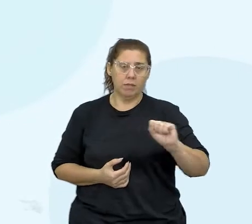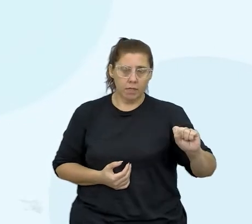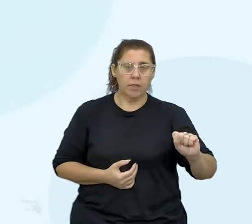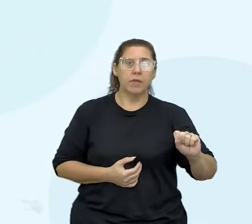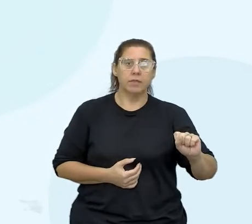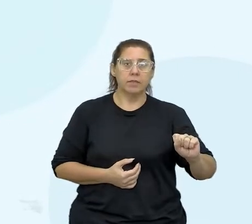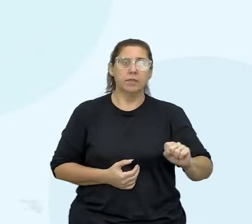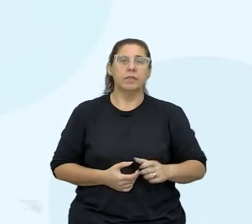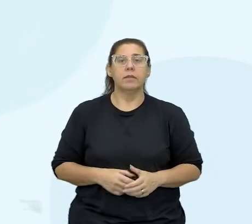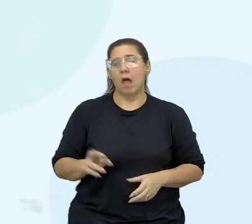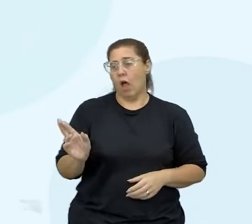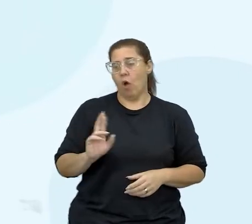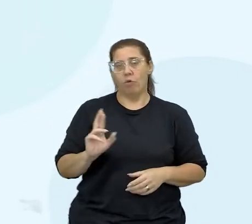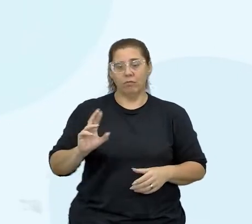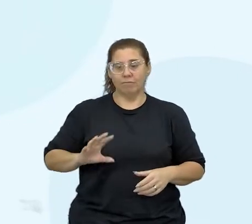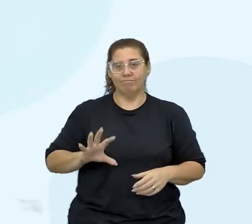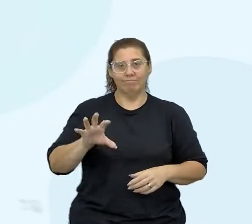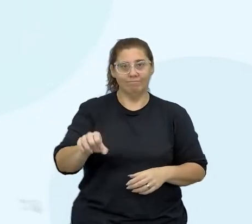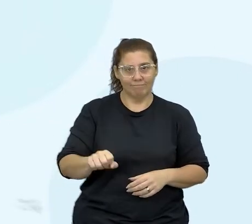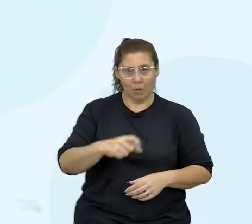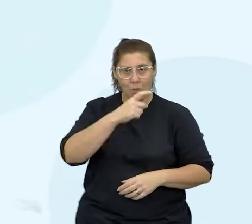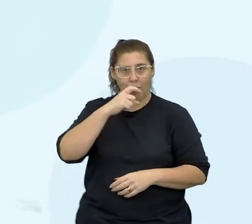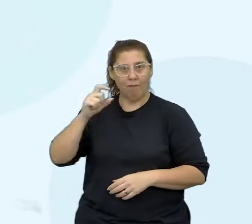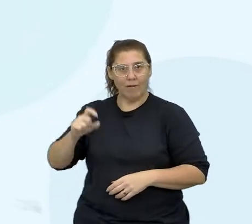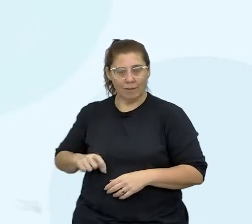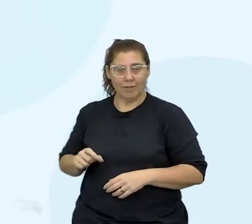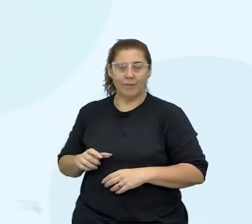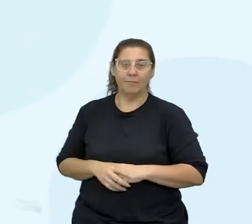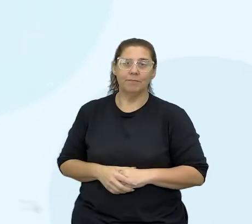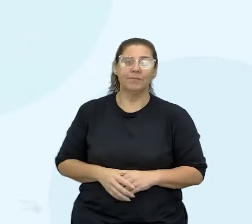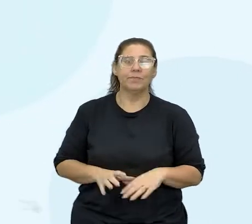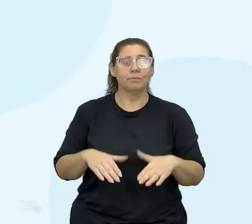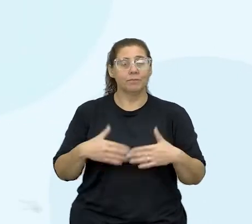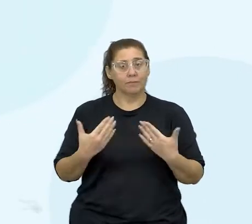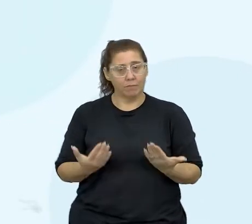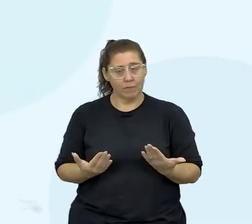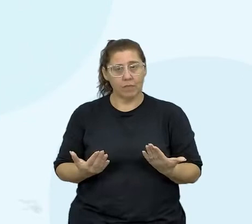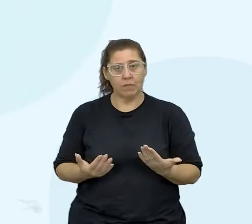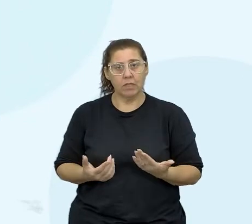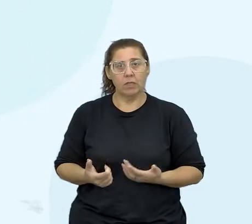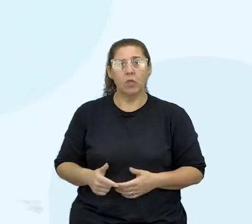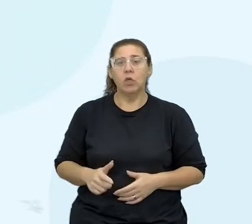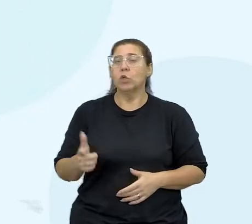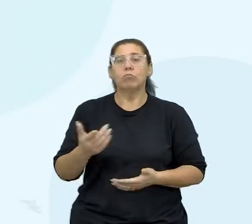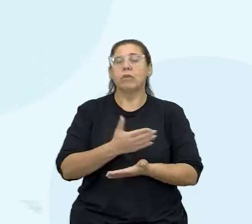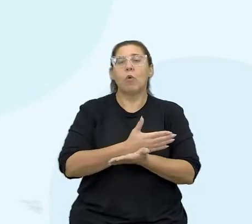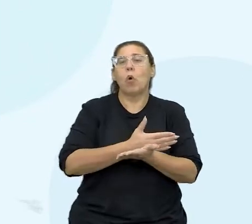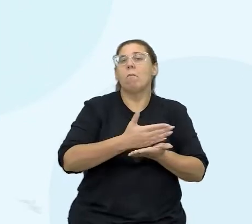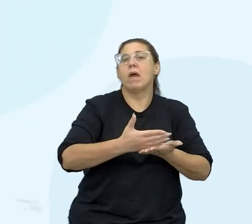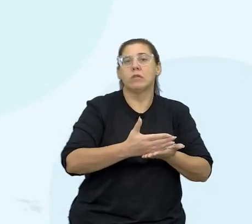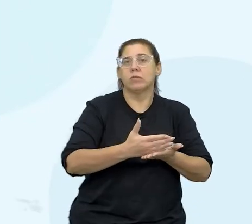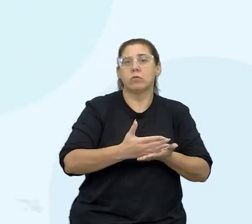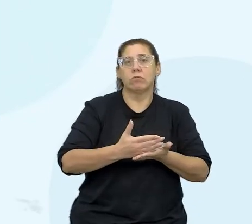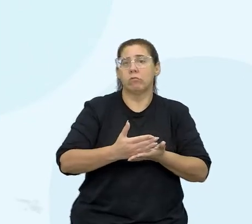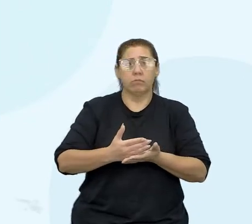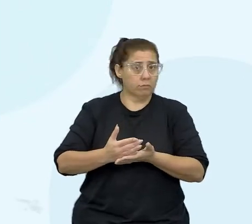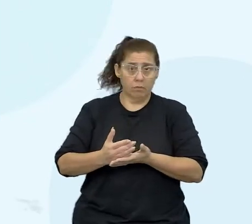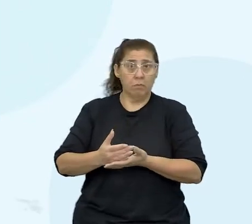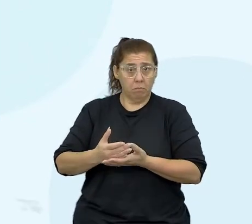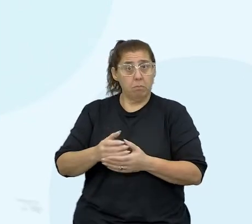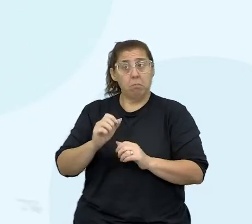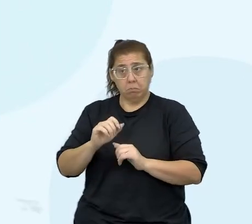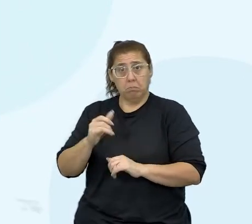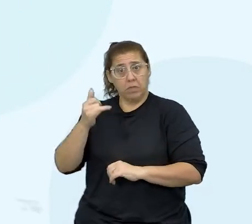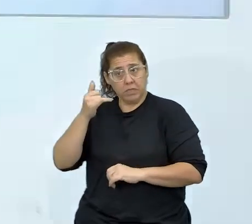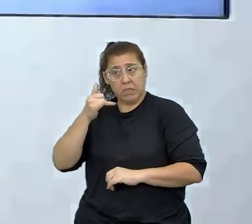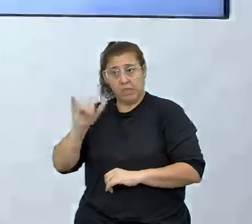e tomou a medida de invadir o território da Ucrânia antes mesmo que isso acontecesse. Então não houve um estopim para a guerra. Ela foi uma guerra preventiva. Antes